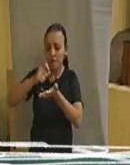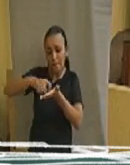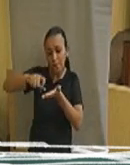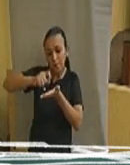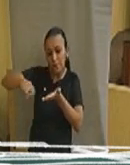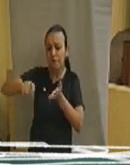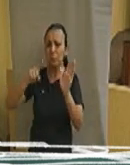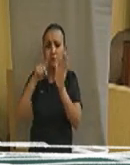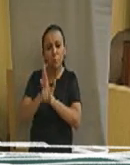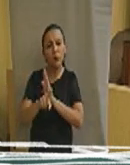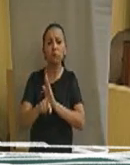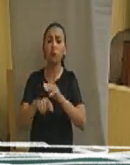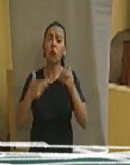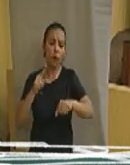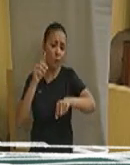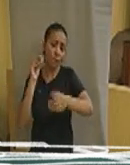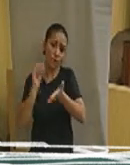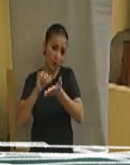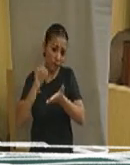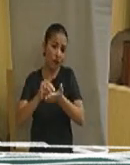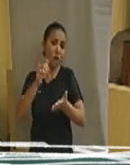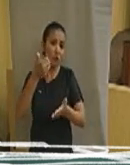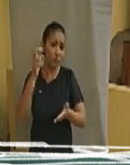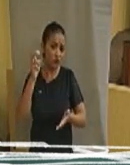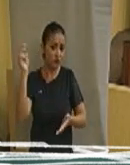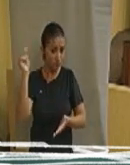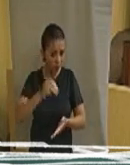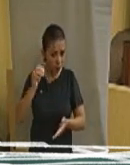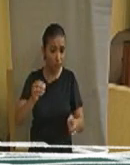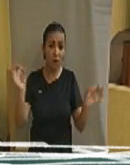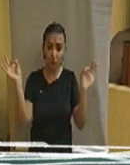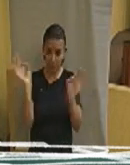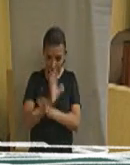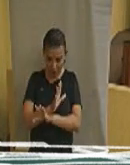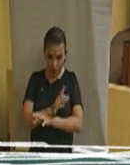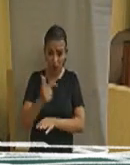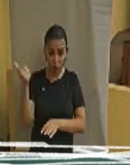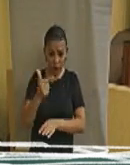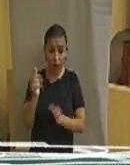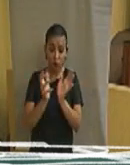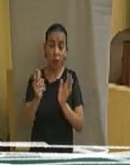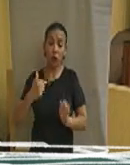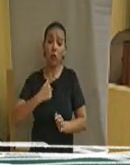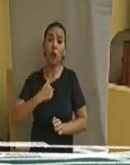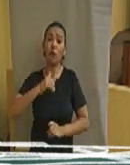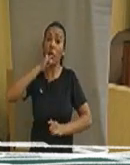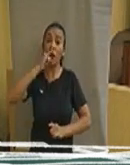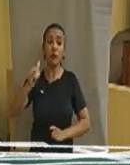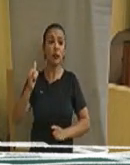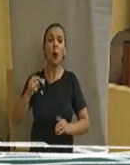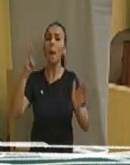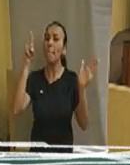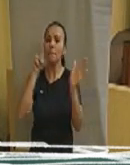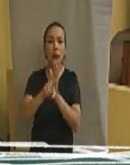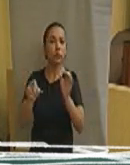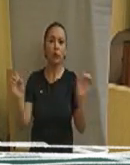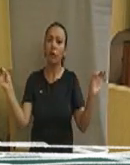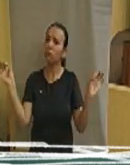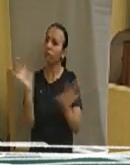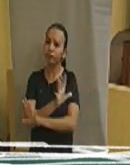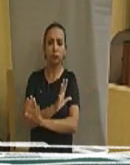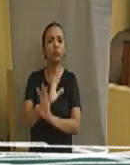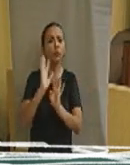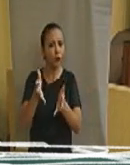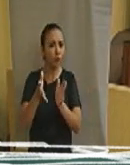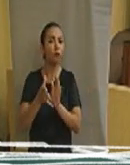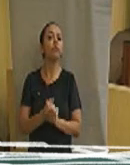fazer perguntas, e quando faltar 15 minutos para encerrarmos o segundo bloco, eu anunciarei que as perguntas não serão mais recebidas.